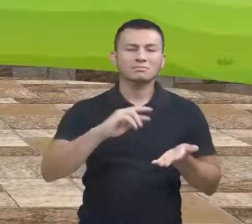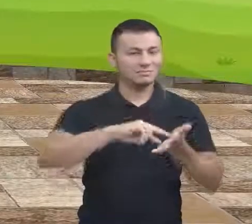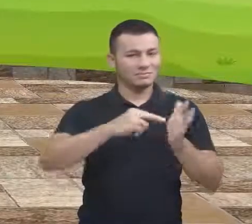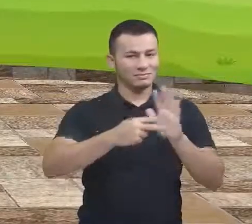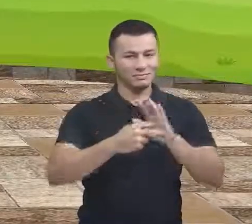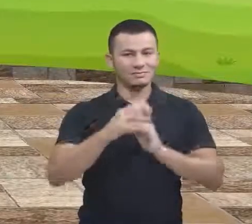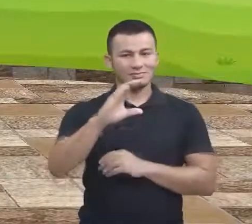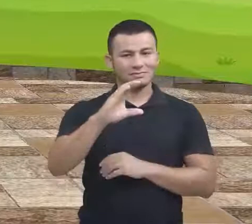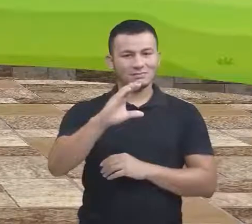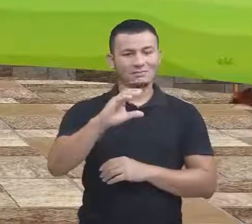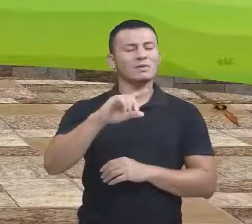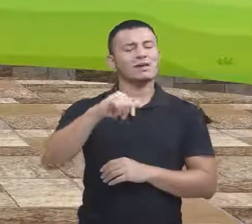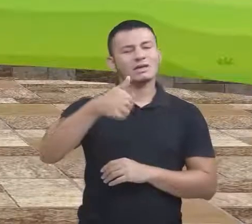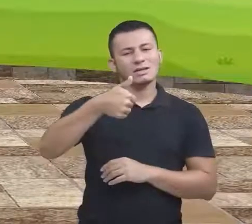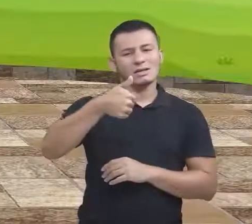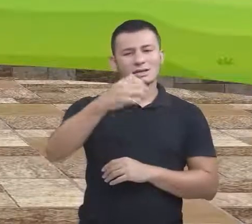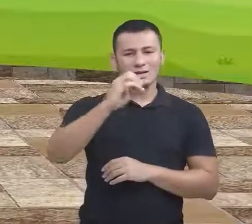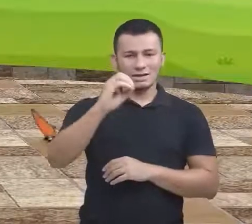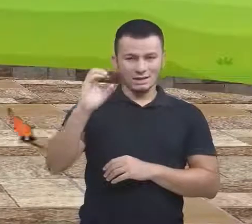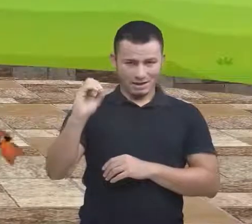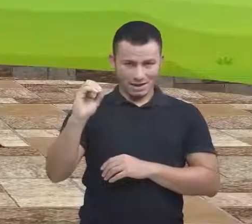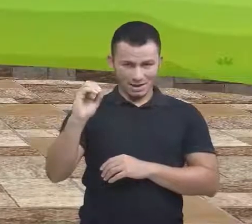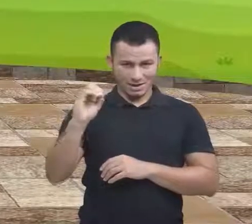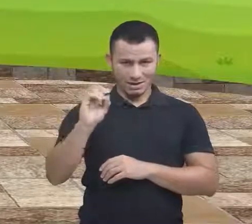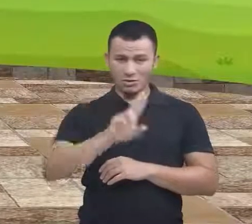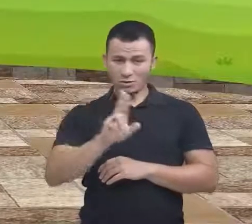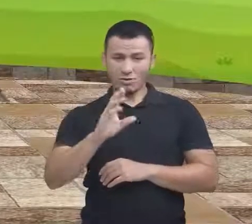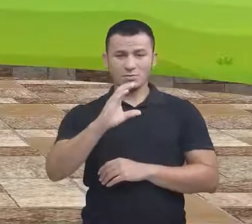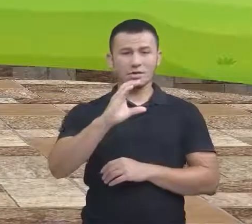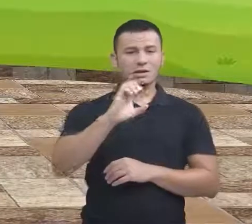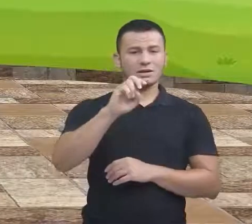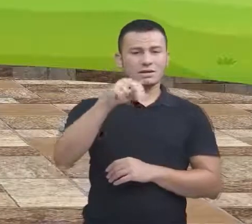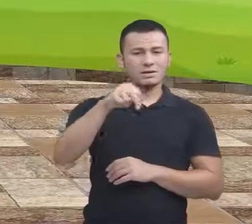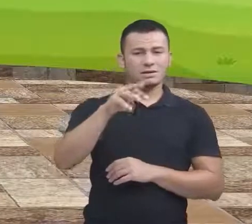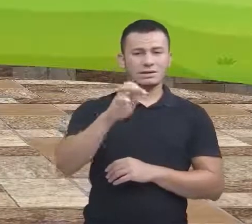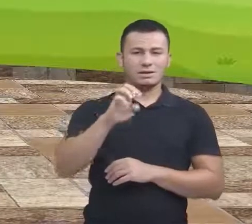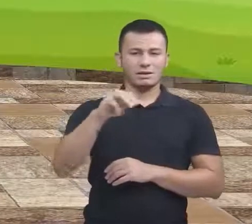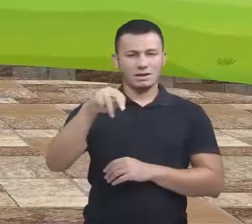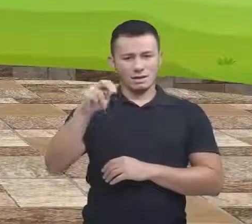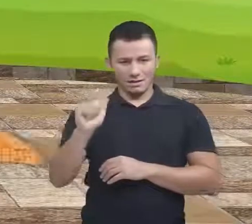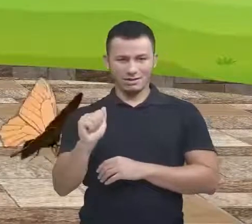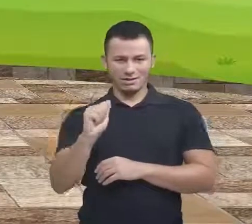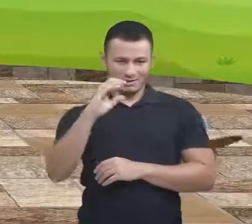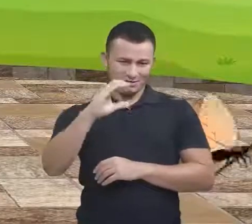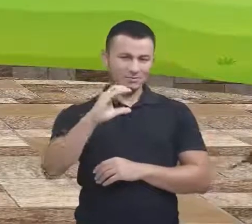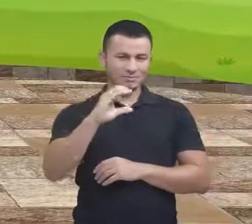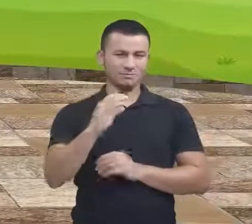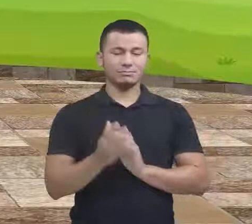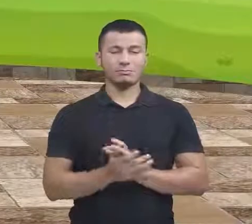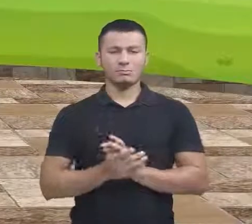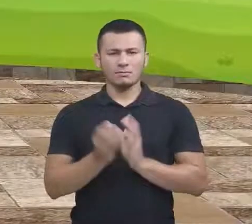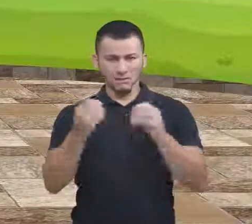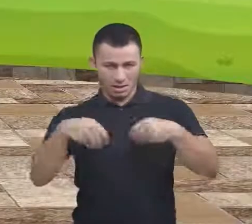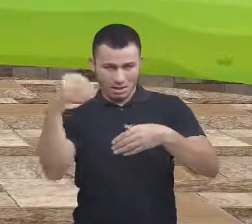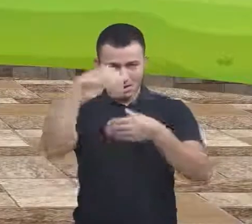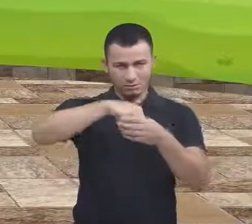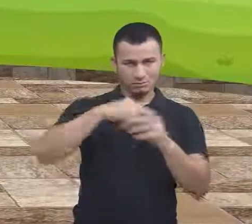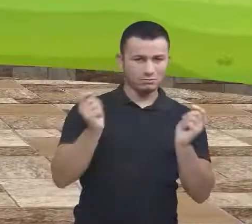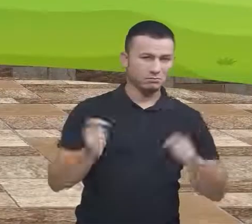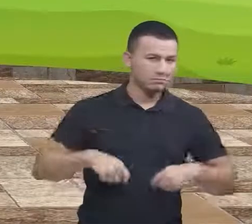diz sem de sem pena aí dava uns senha no entanto fazendo